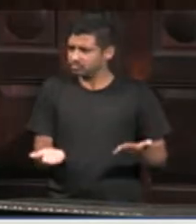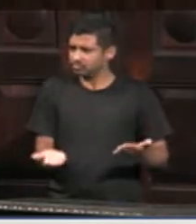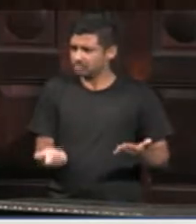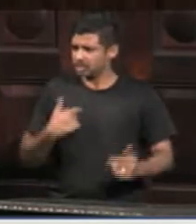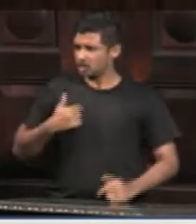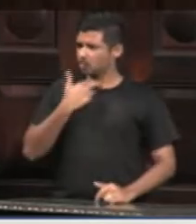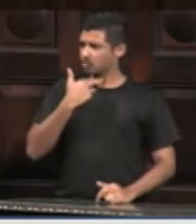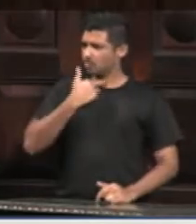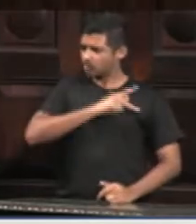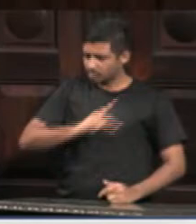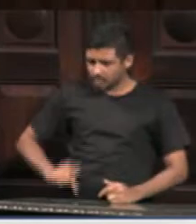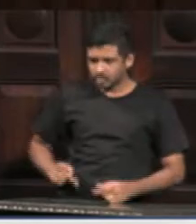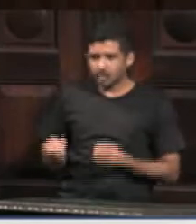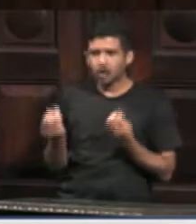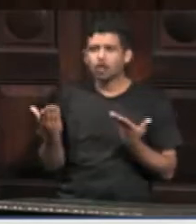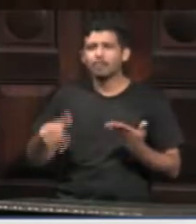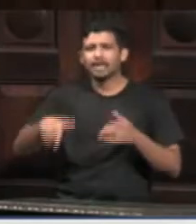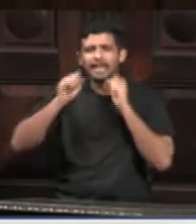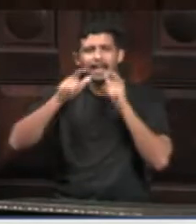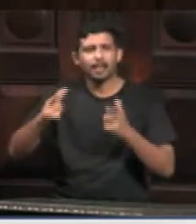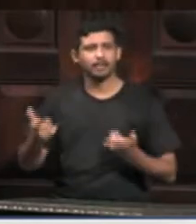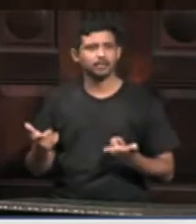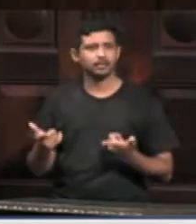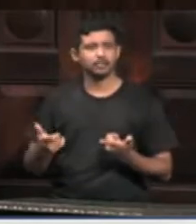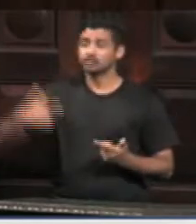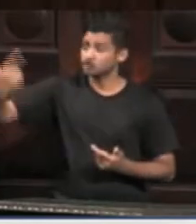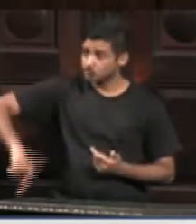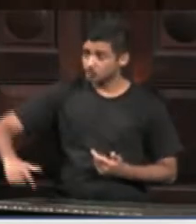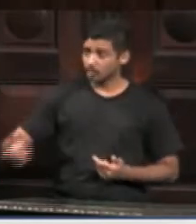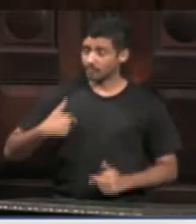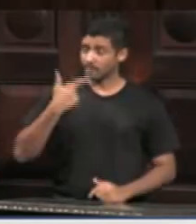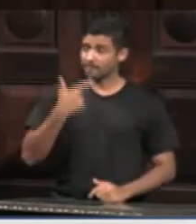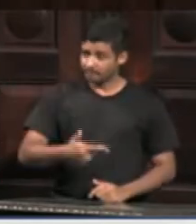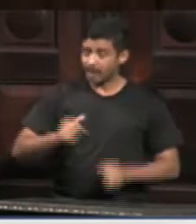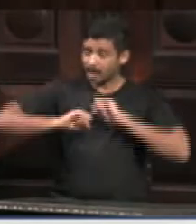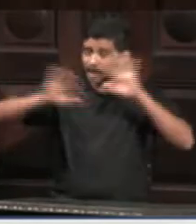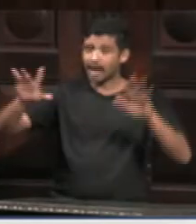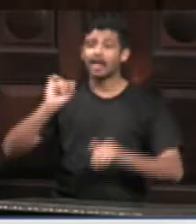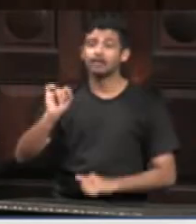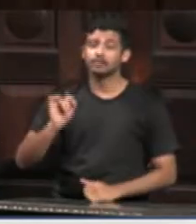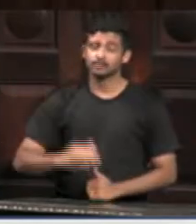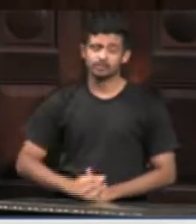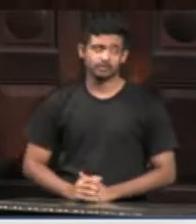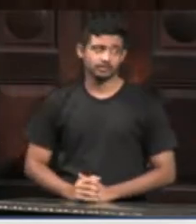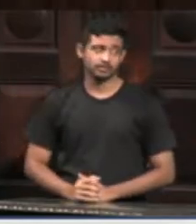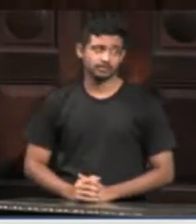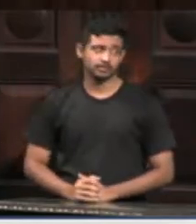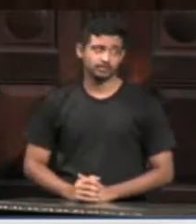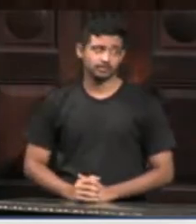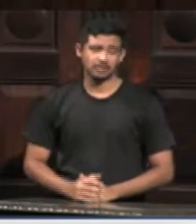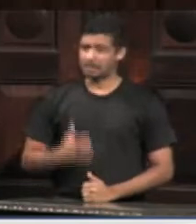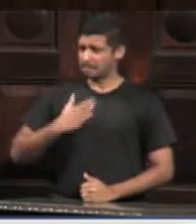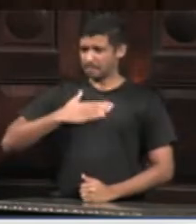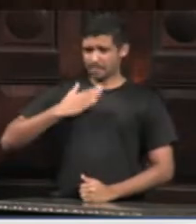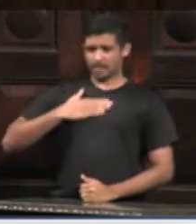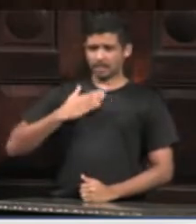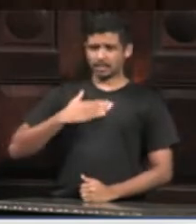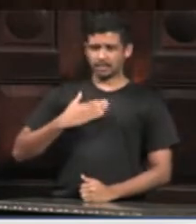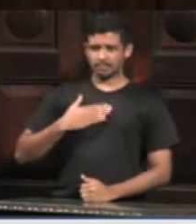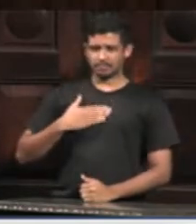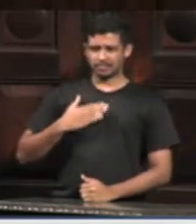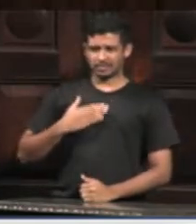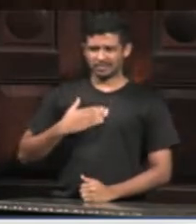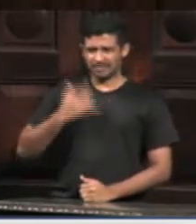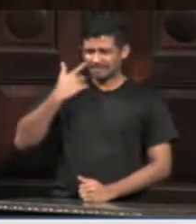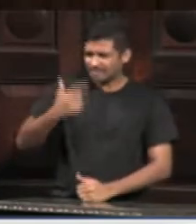uma comissão nesta casa? E mais, eu quero deixar muito claro, para mim, não é nenhum